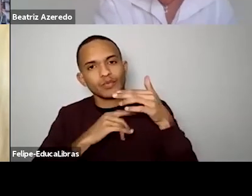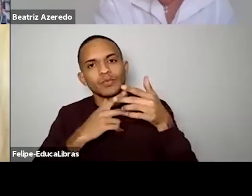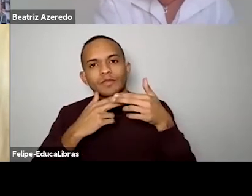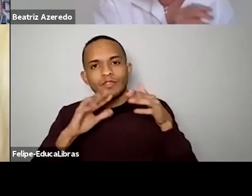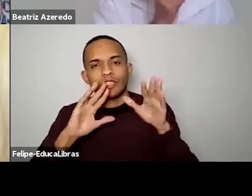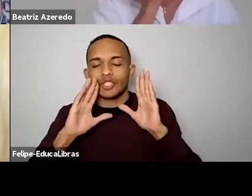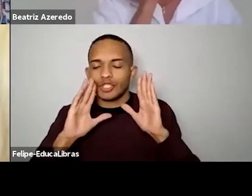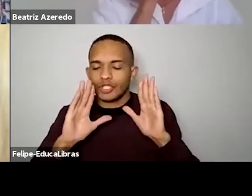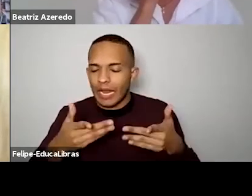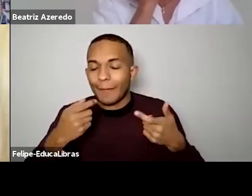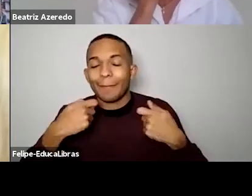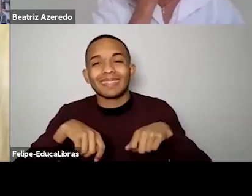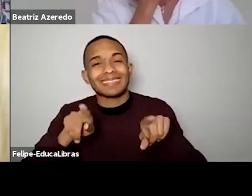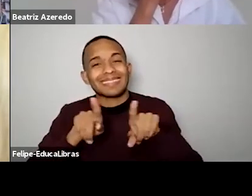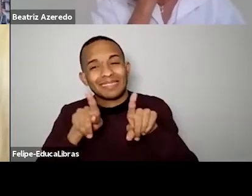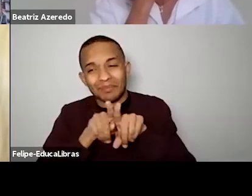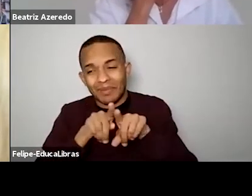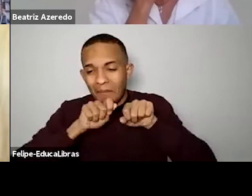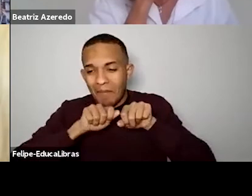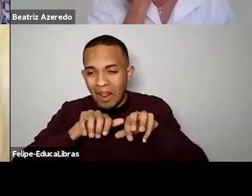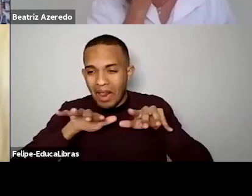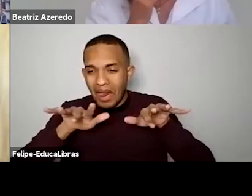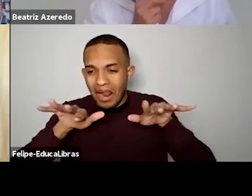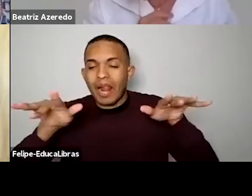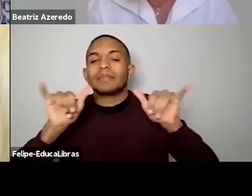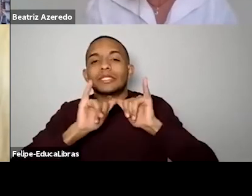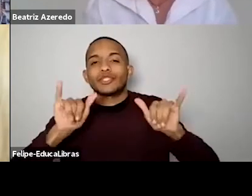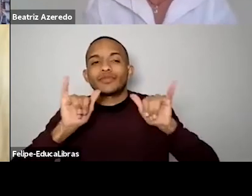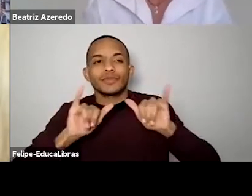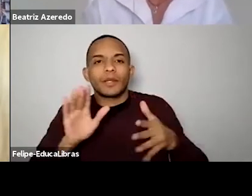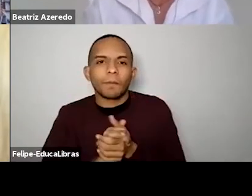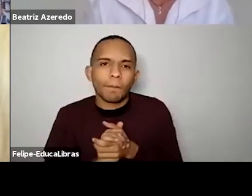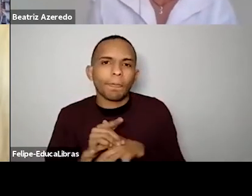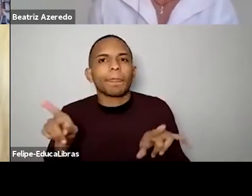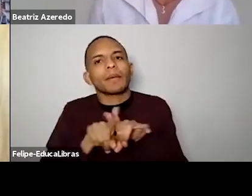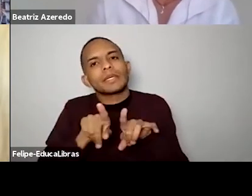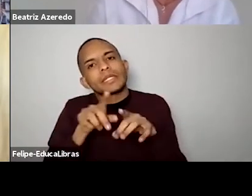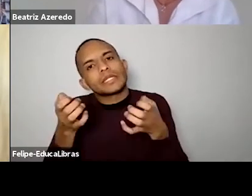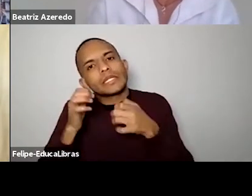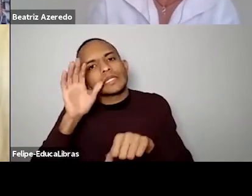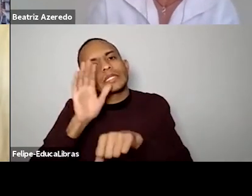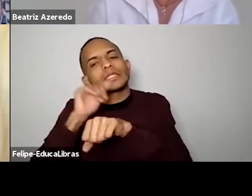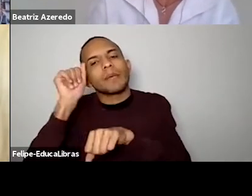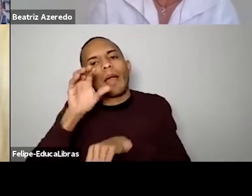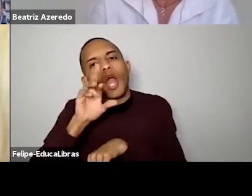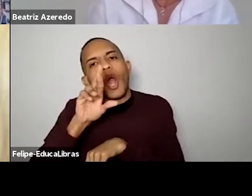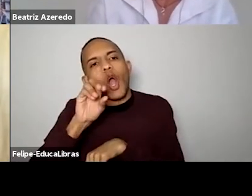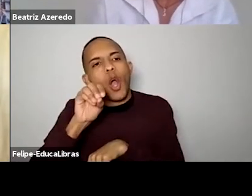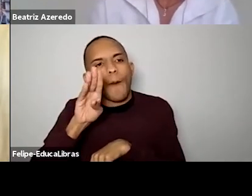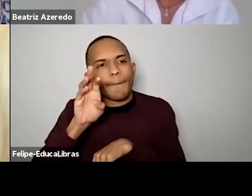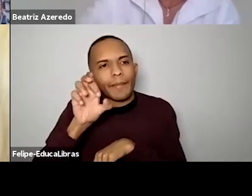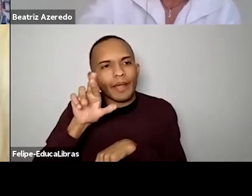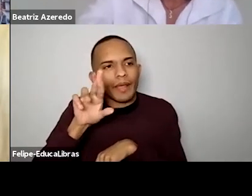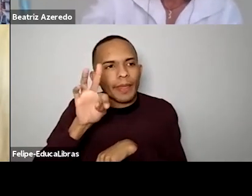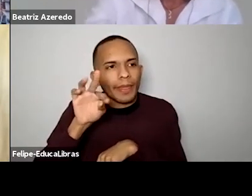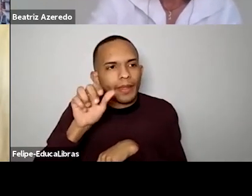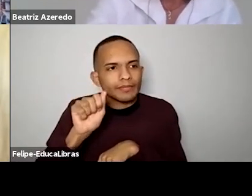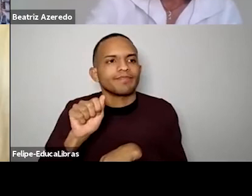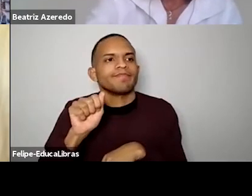gente precisa disseminar mais. Eu queria chamar agora a Roberta, que